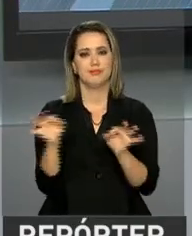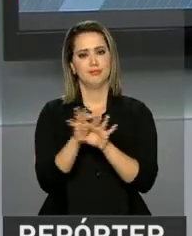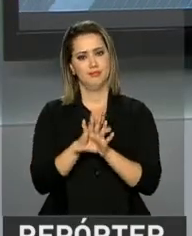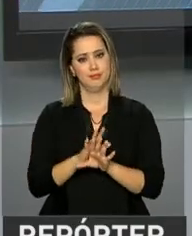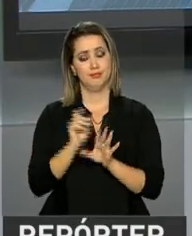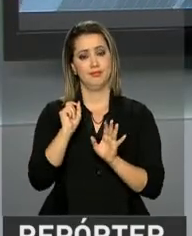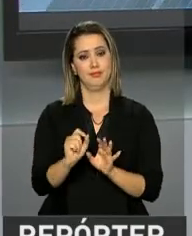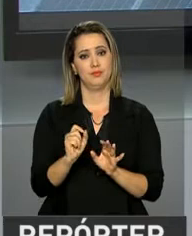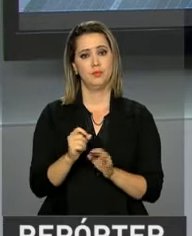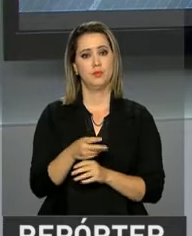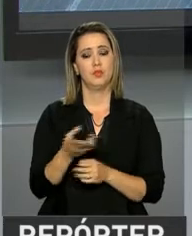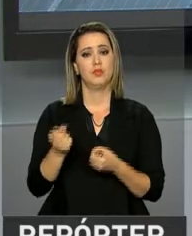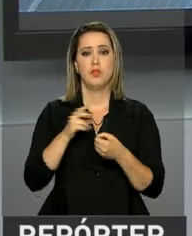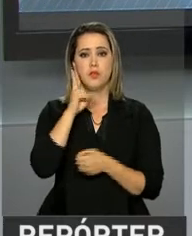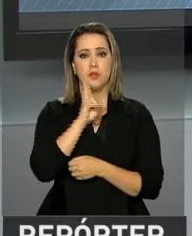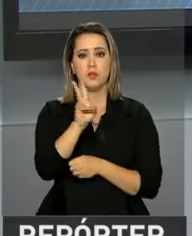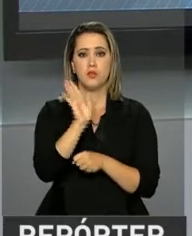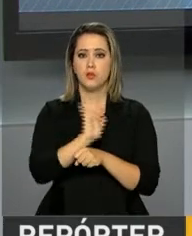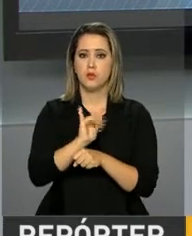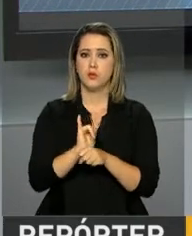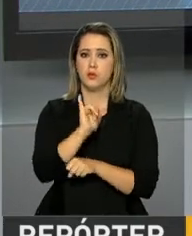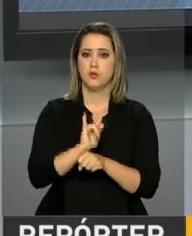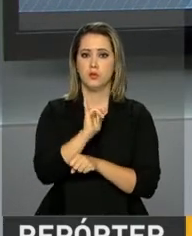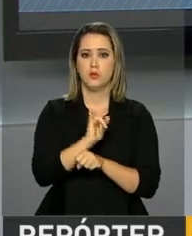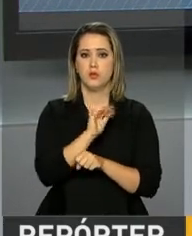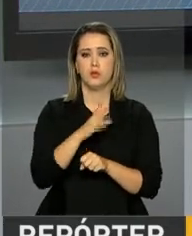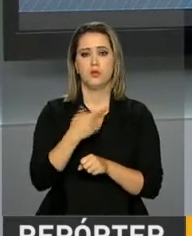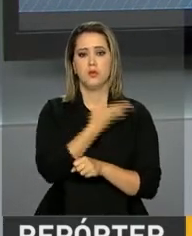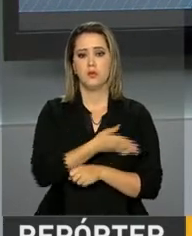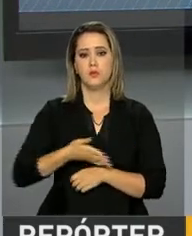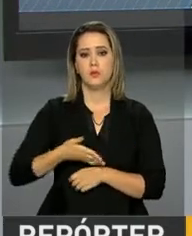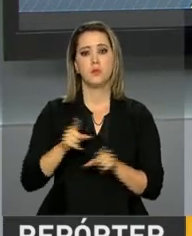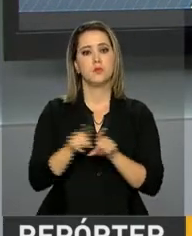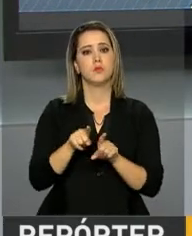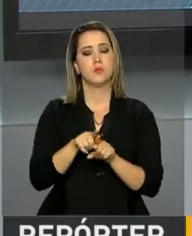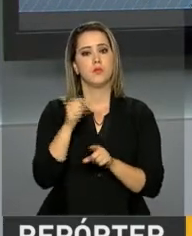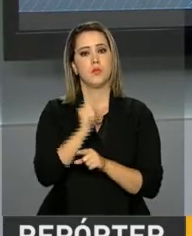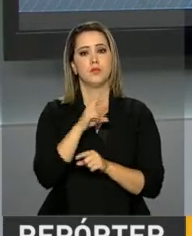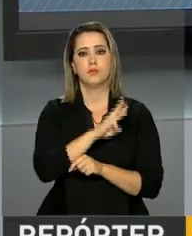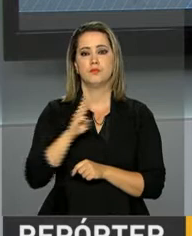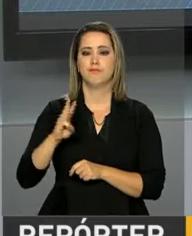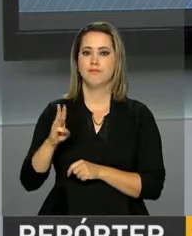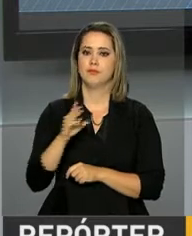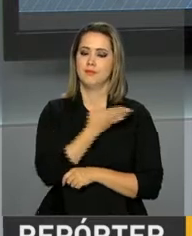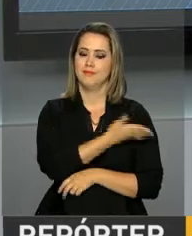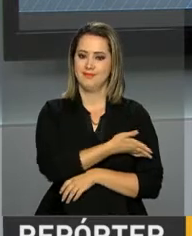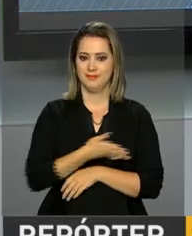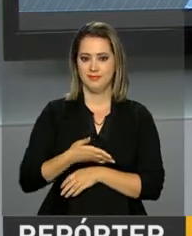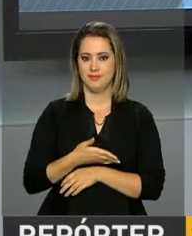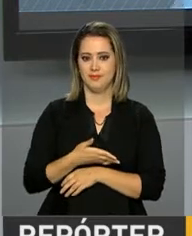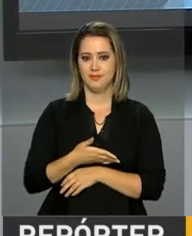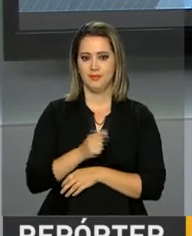Repórter NBR fica por aqui. Acompanhe as reportagens no YouTube, no canal da TV NBR e também nossa programação que está